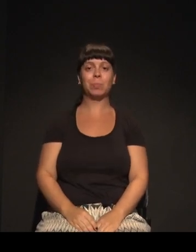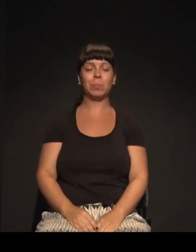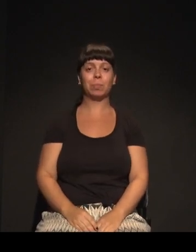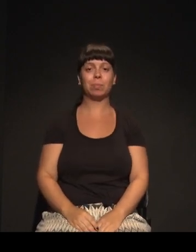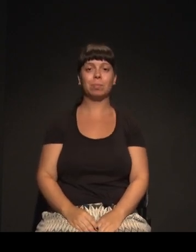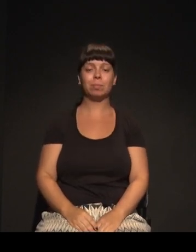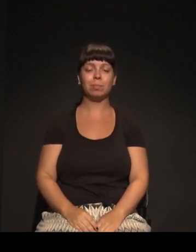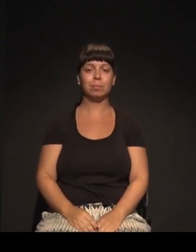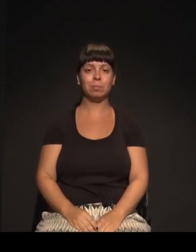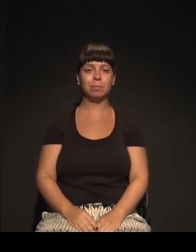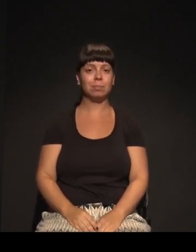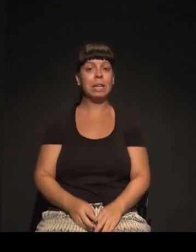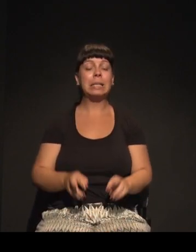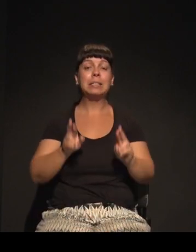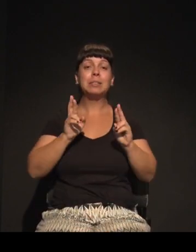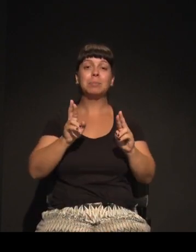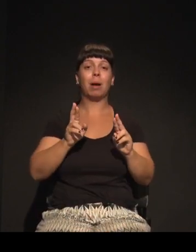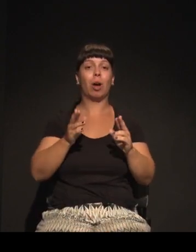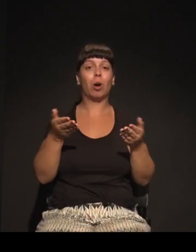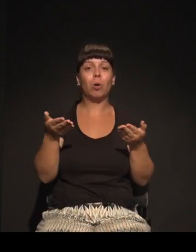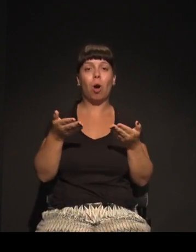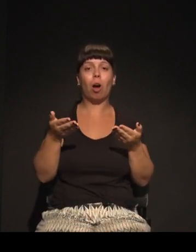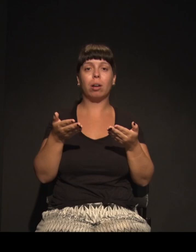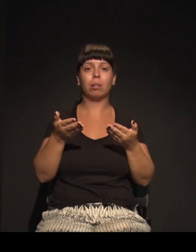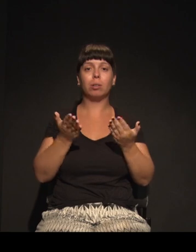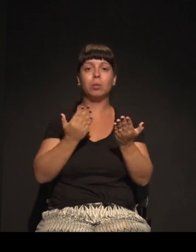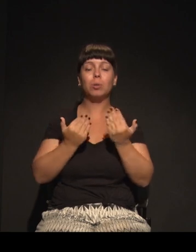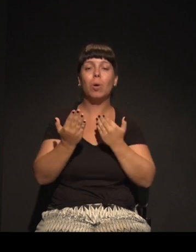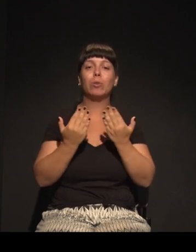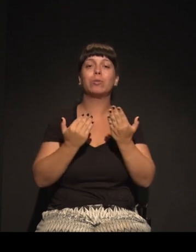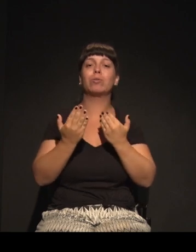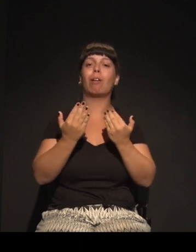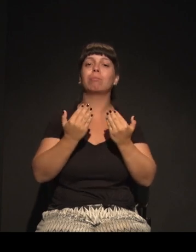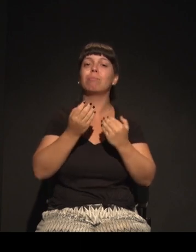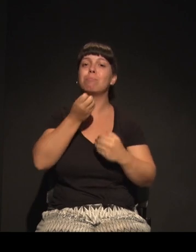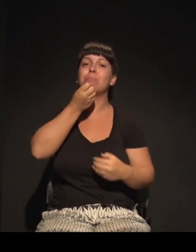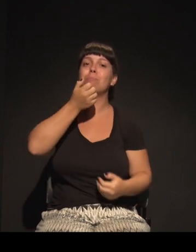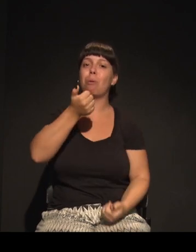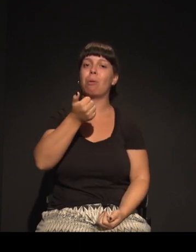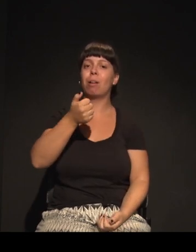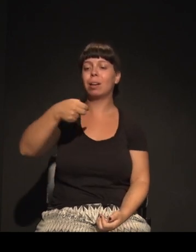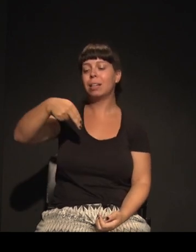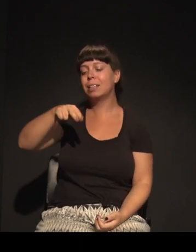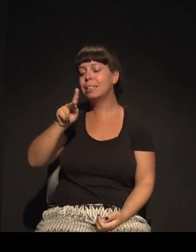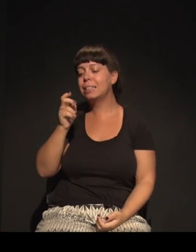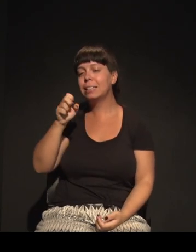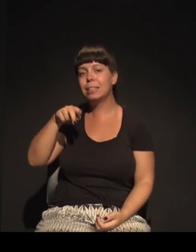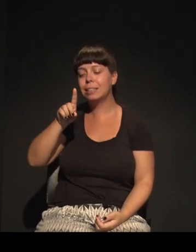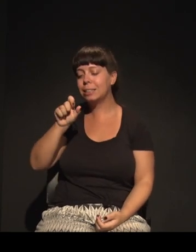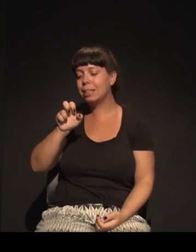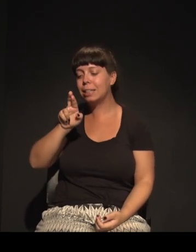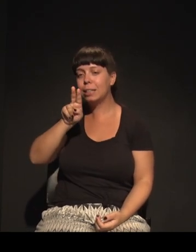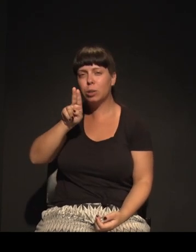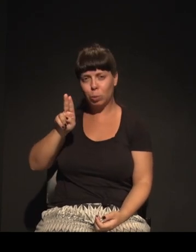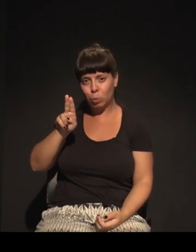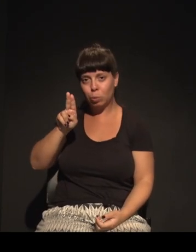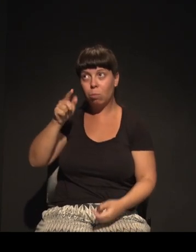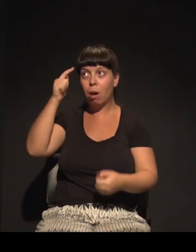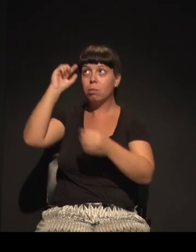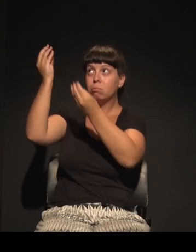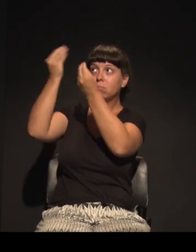seja a boa né quem adere ou abrir nossas mentes não só a minha mas de todos nós é que